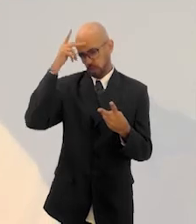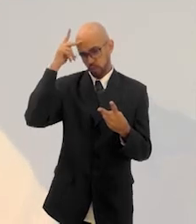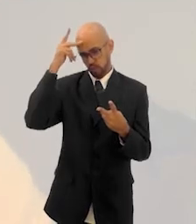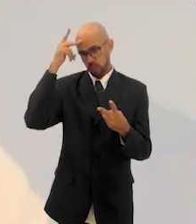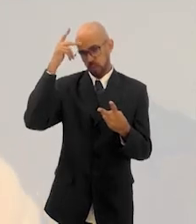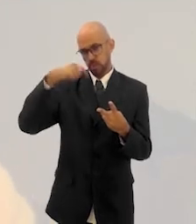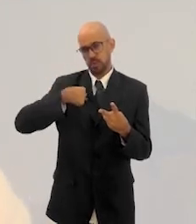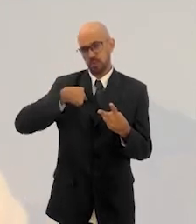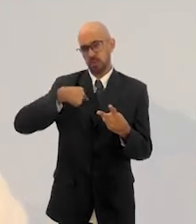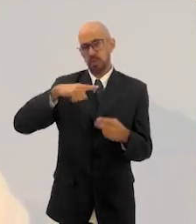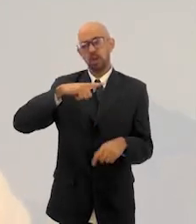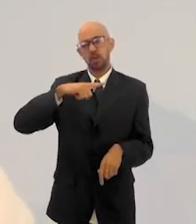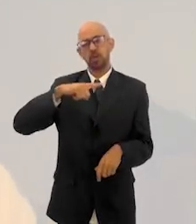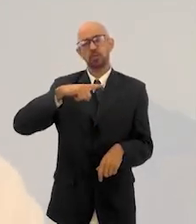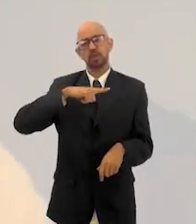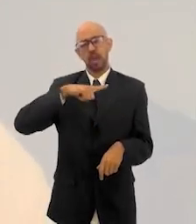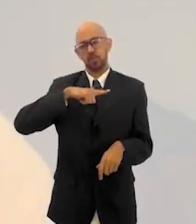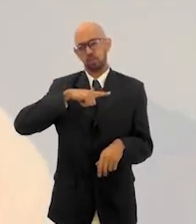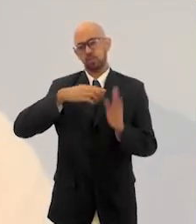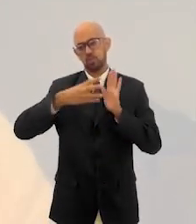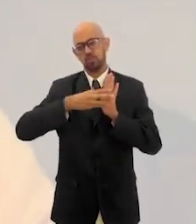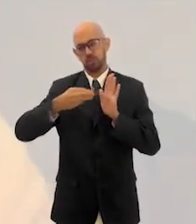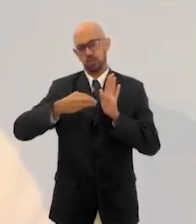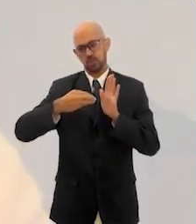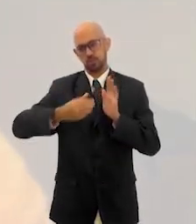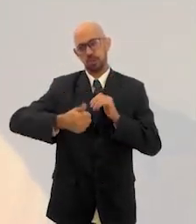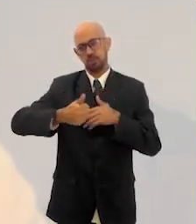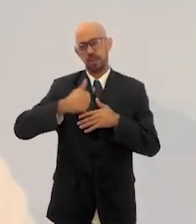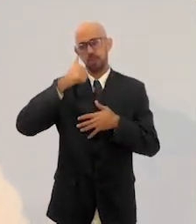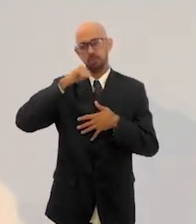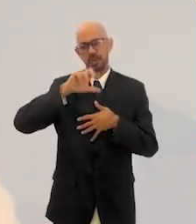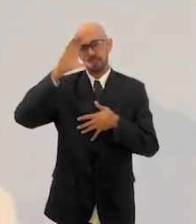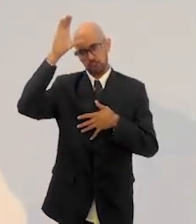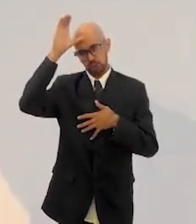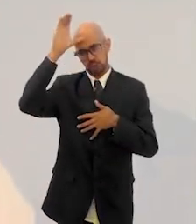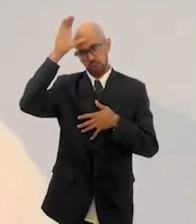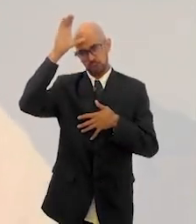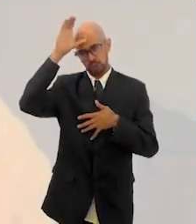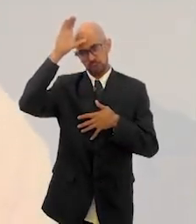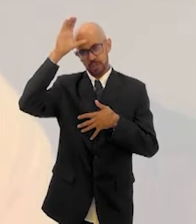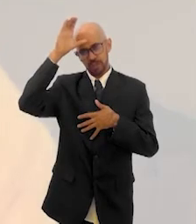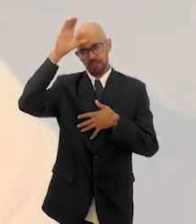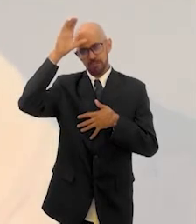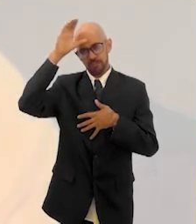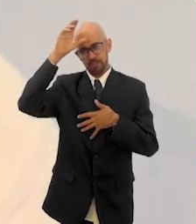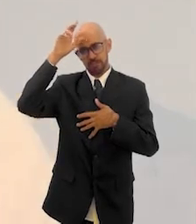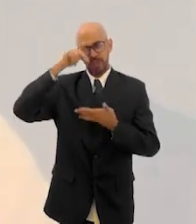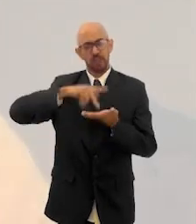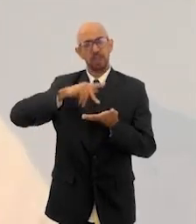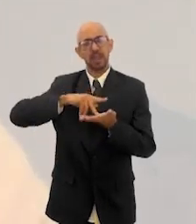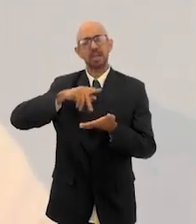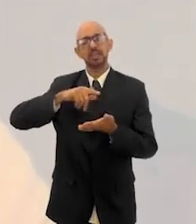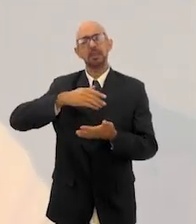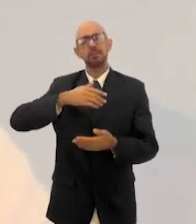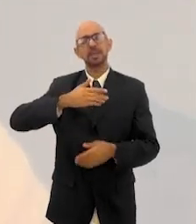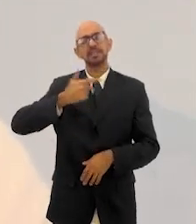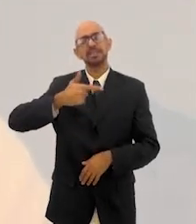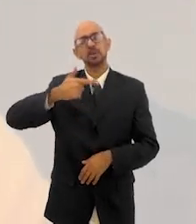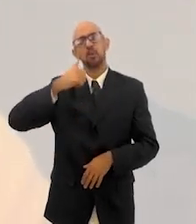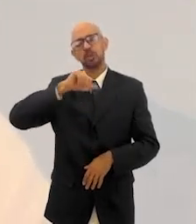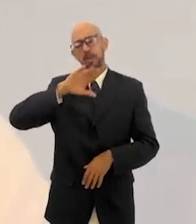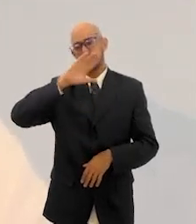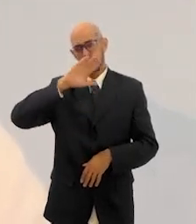foram, que têm essa posição, que é uma tia, que na verdade é minha mãe, que é minha segunda mãe,